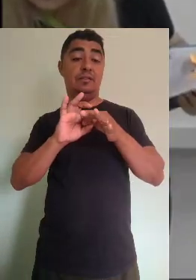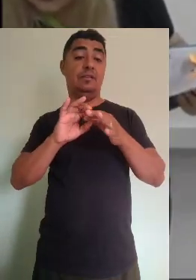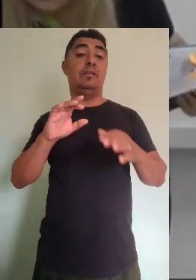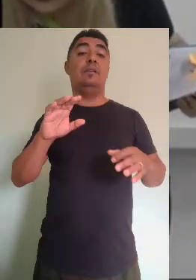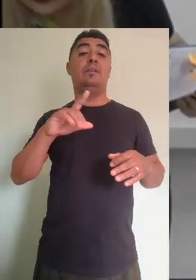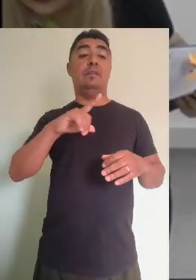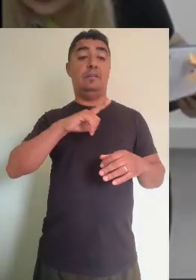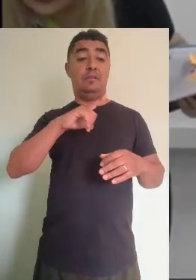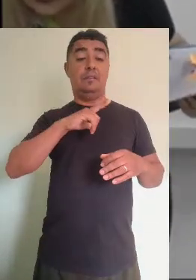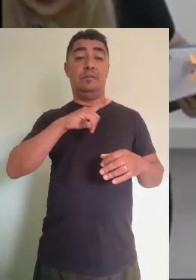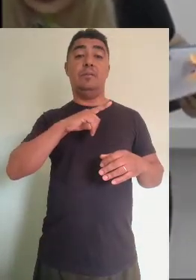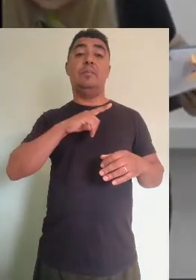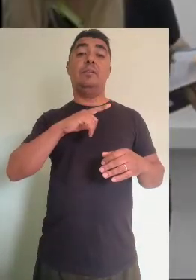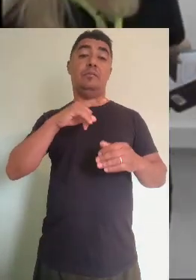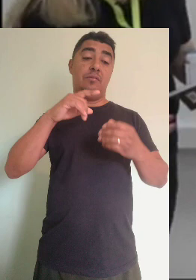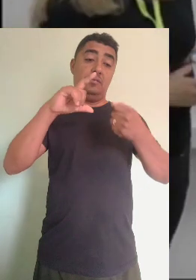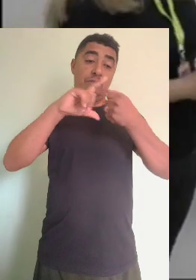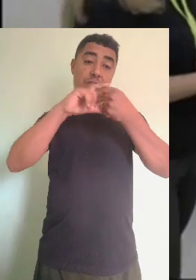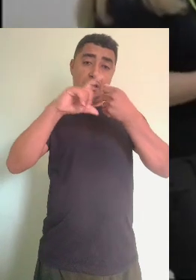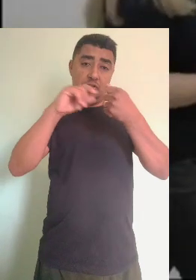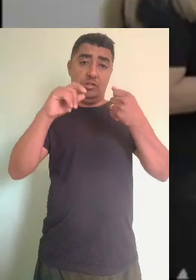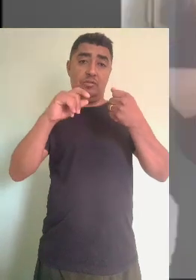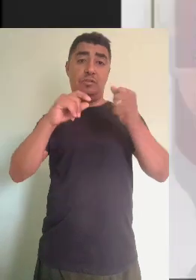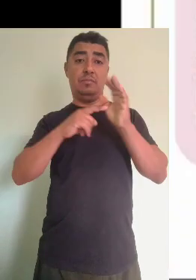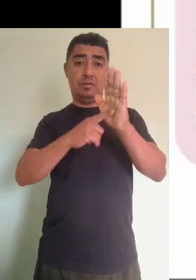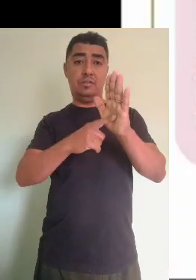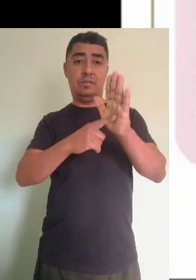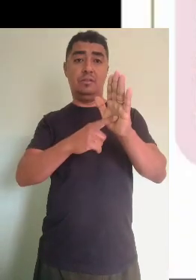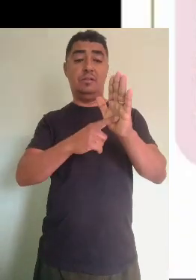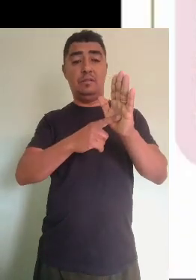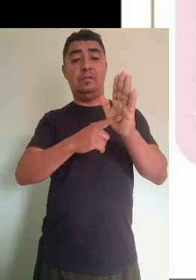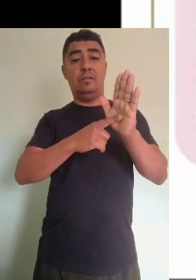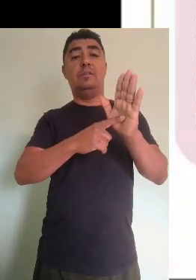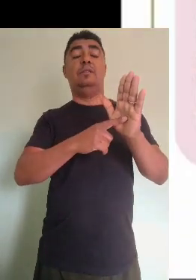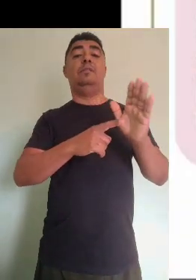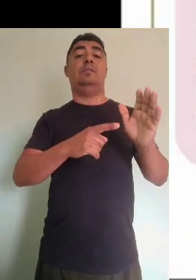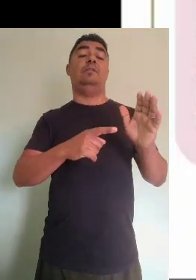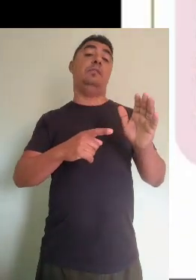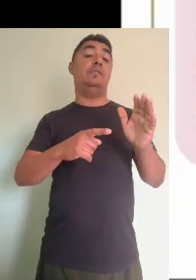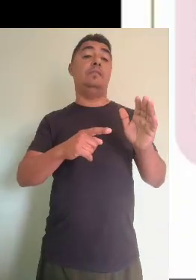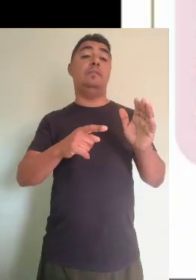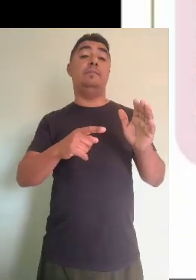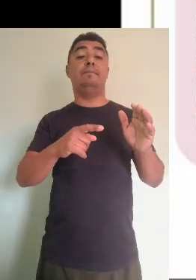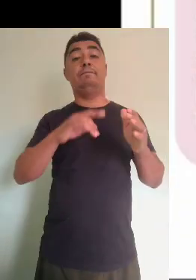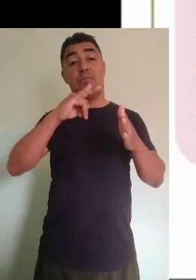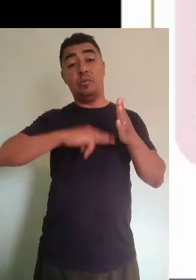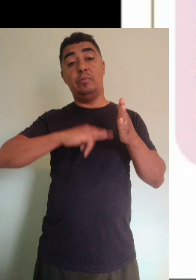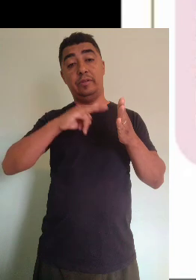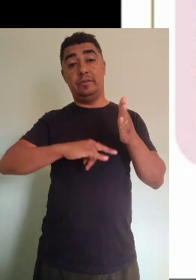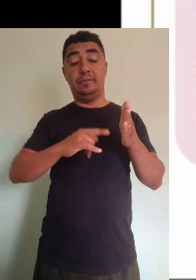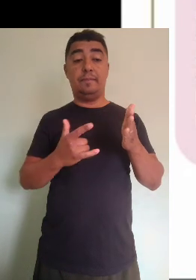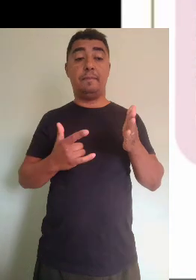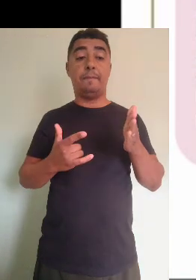que retratam esse documento, tá? Então, todo documento que é construído,